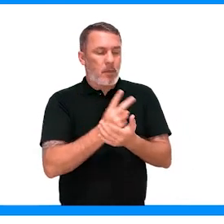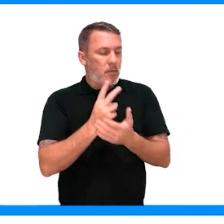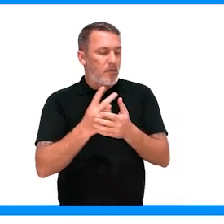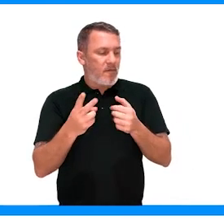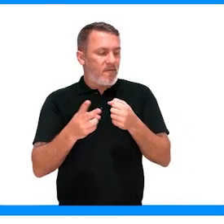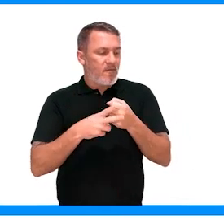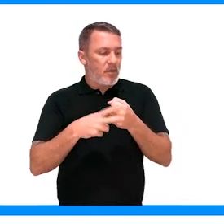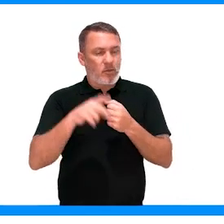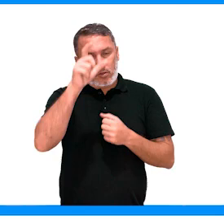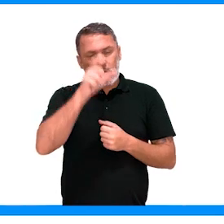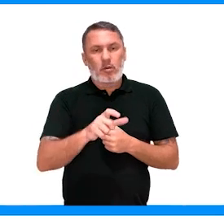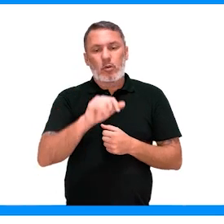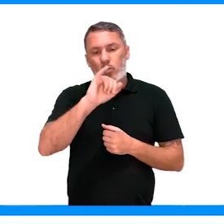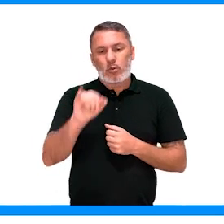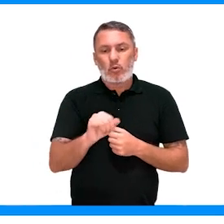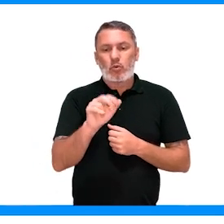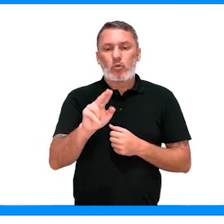É o verbo rugar. E ele pode ter o sentido de